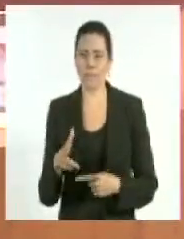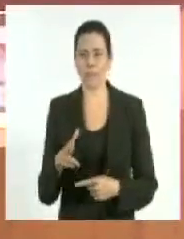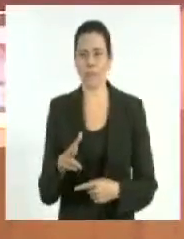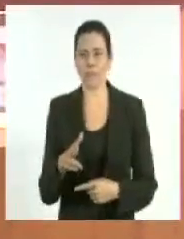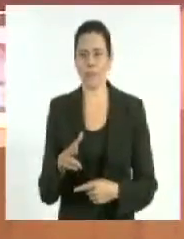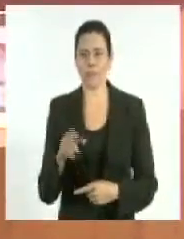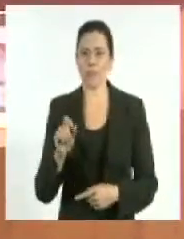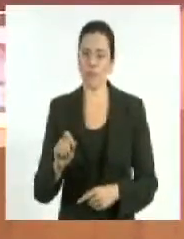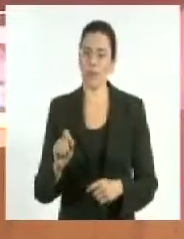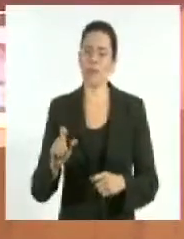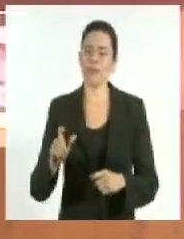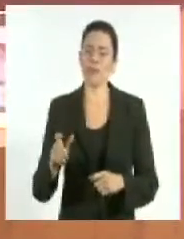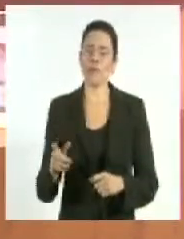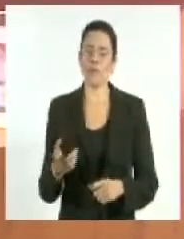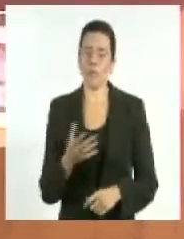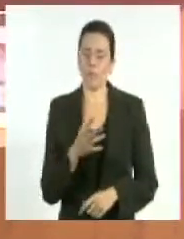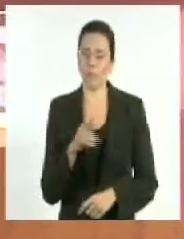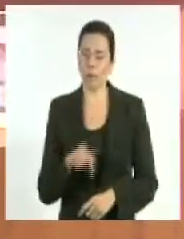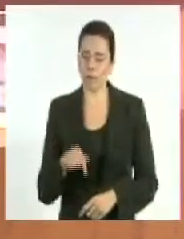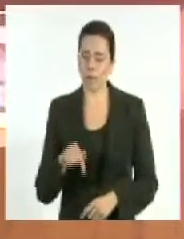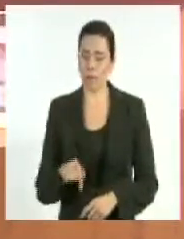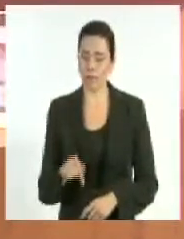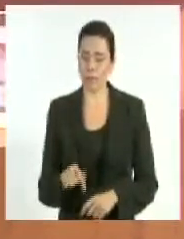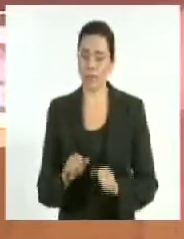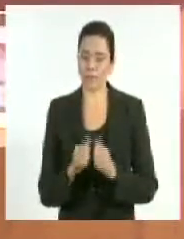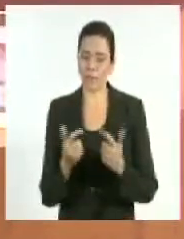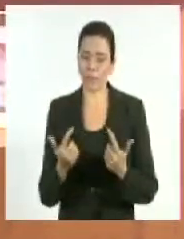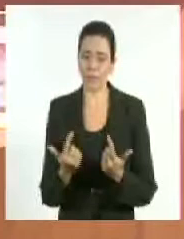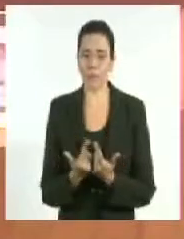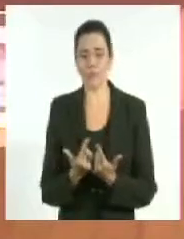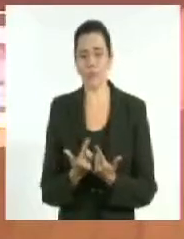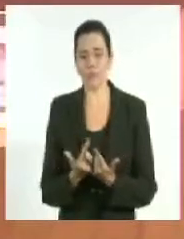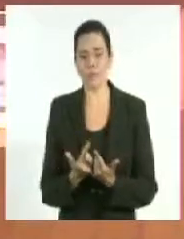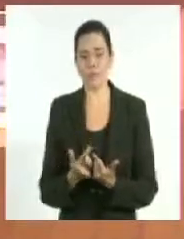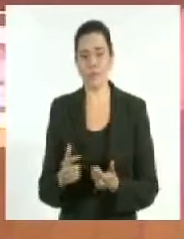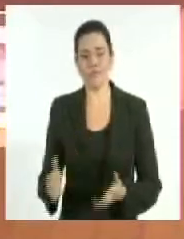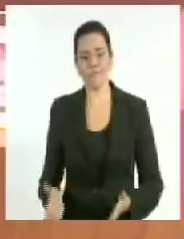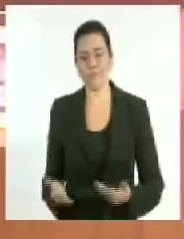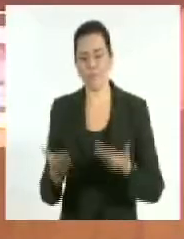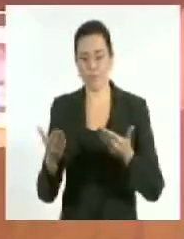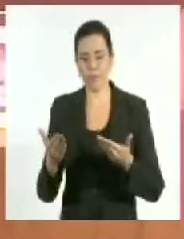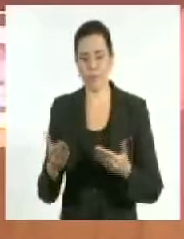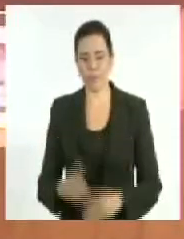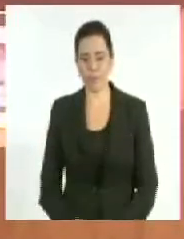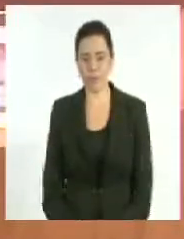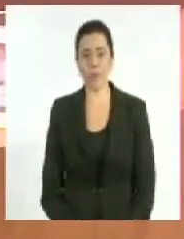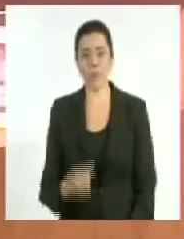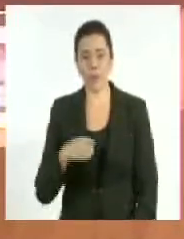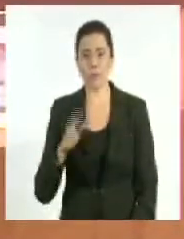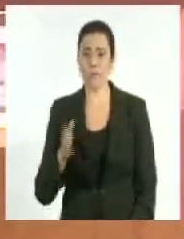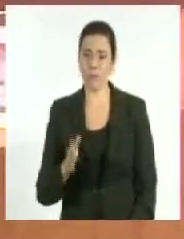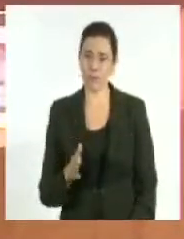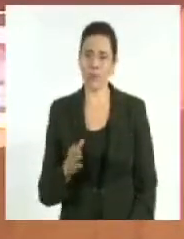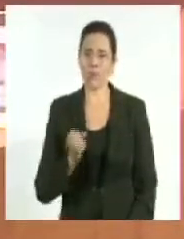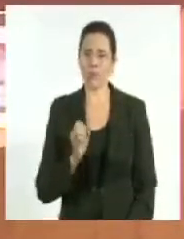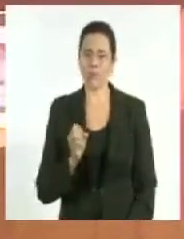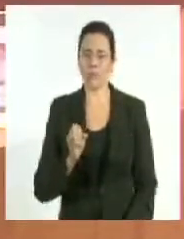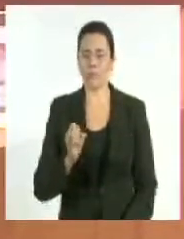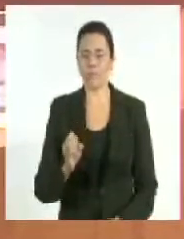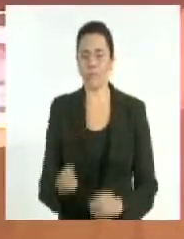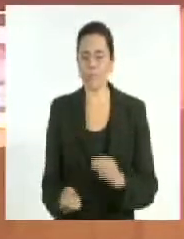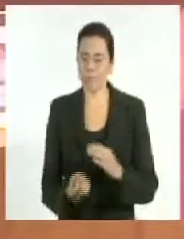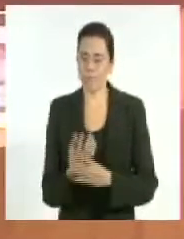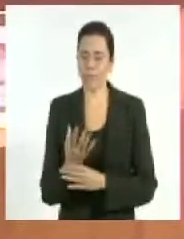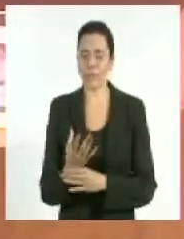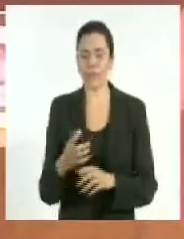E nós já avançamos, já fizemos várias emendas à Constituição do Estado, eu já fiz ao artigo 43, para nós podermos legislar sobre